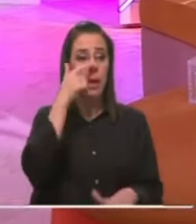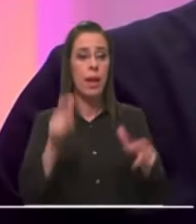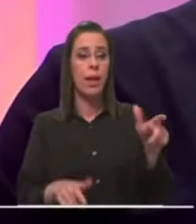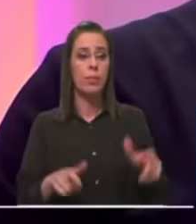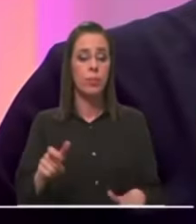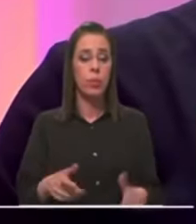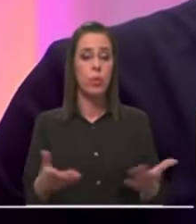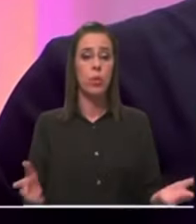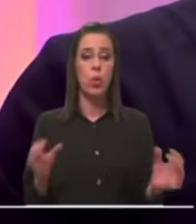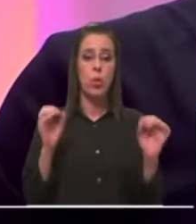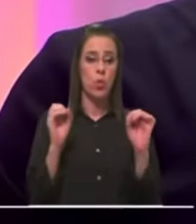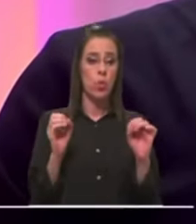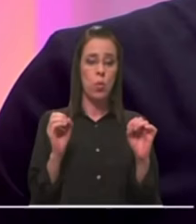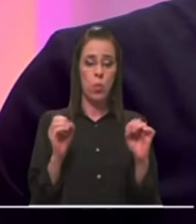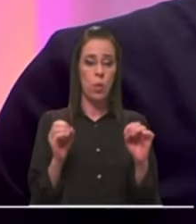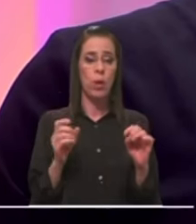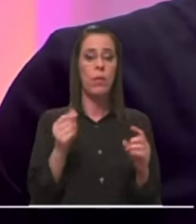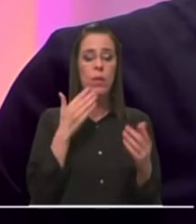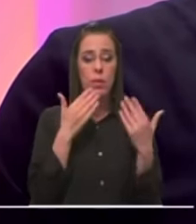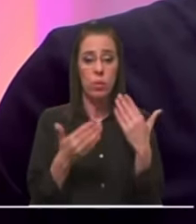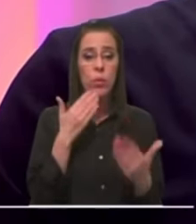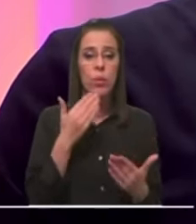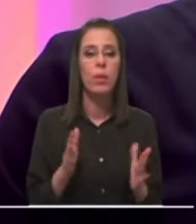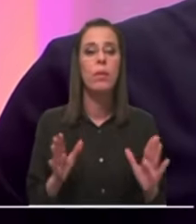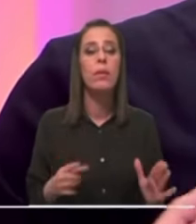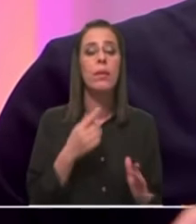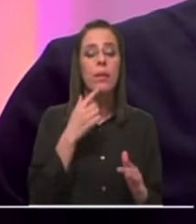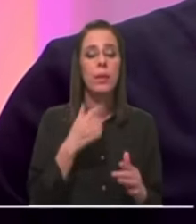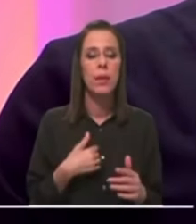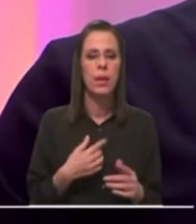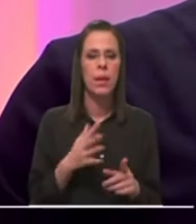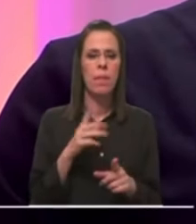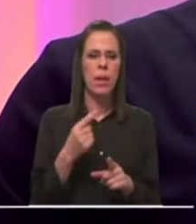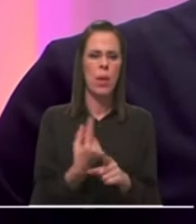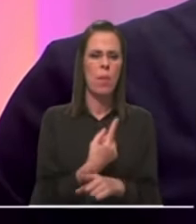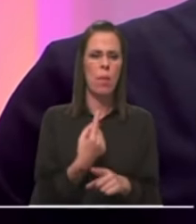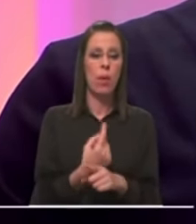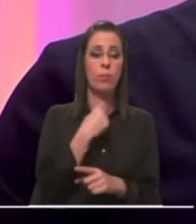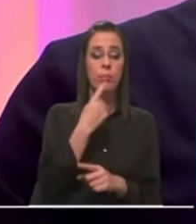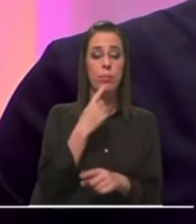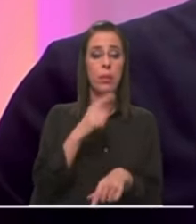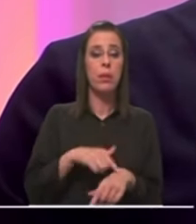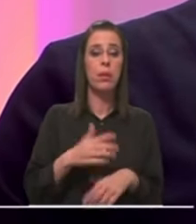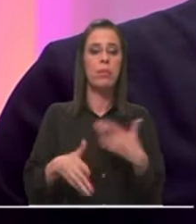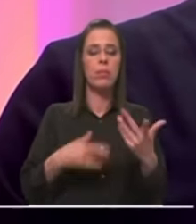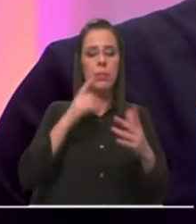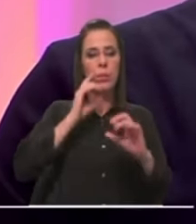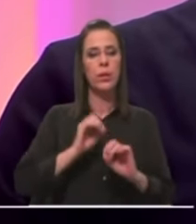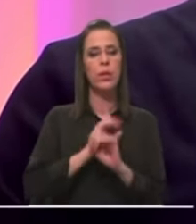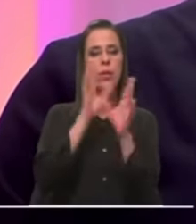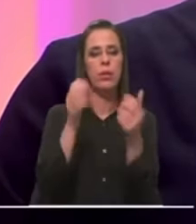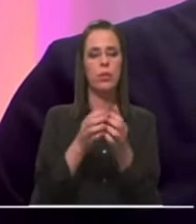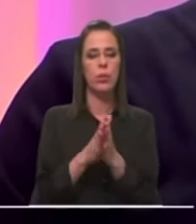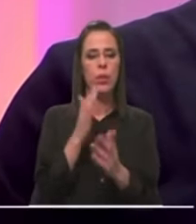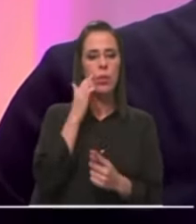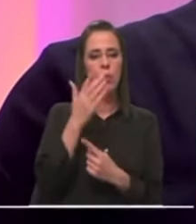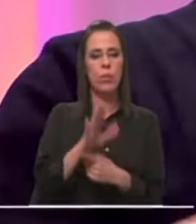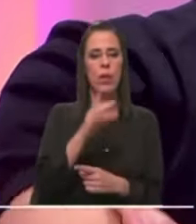AAS deve ter sido muito solicitado mas e disseram 1 uma coisas e efetivamente o tempo depois esclareceu tudo e e mostrou tudo e quem era